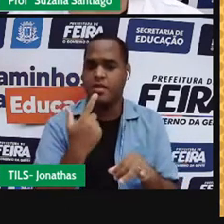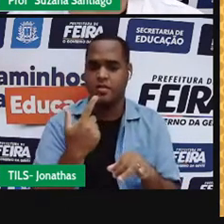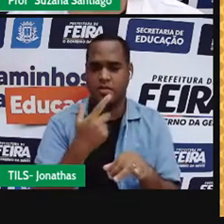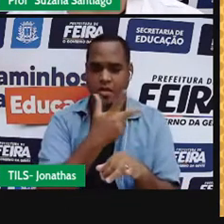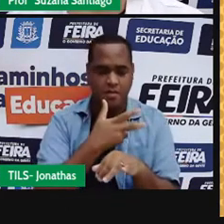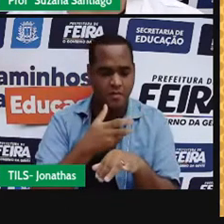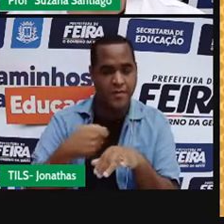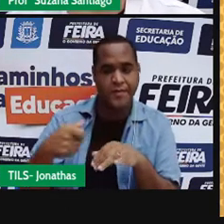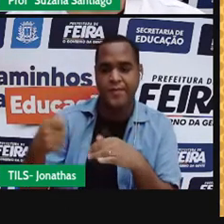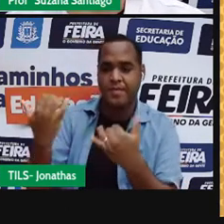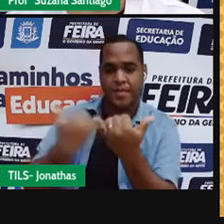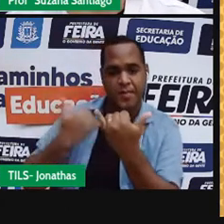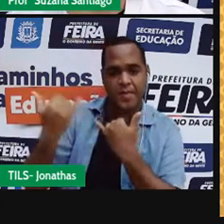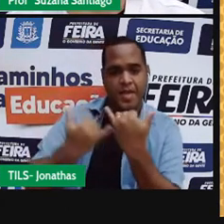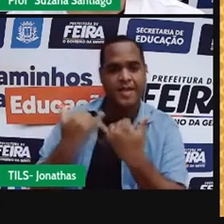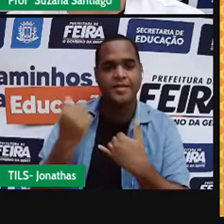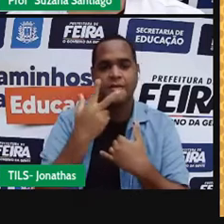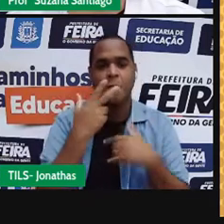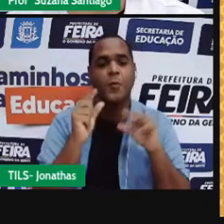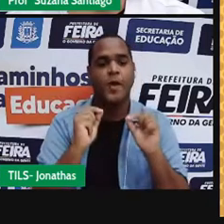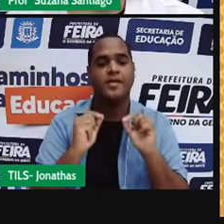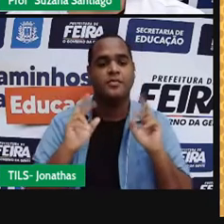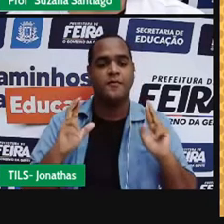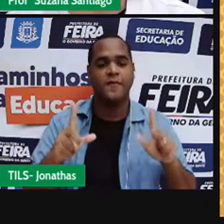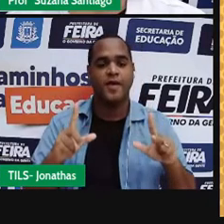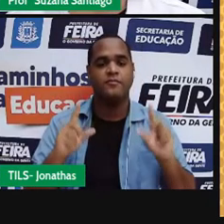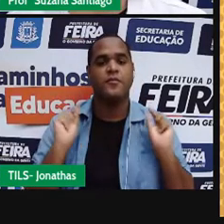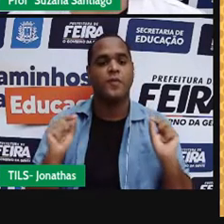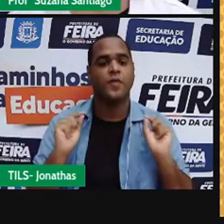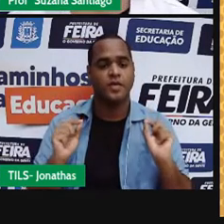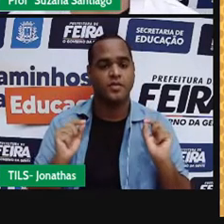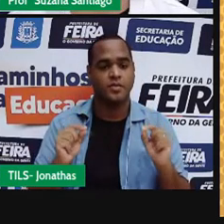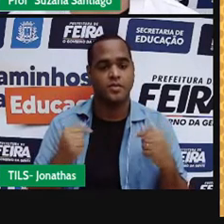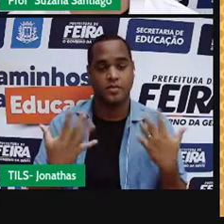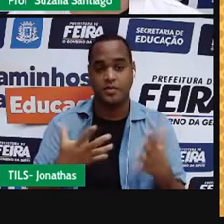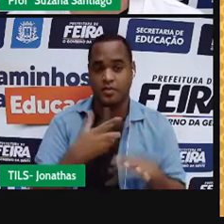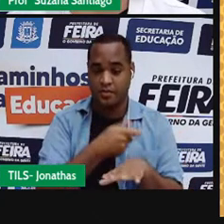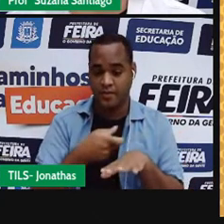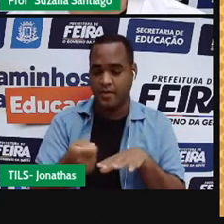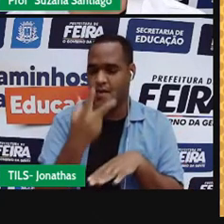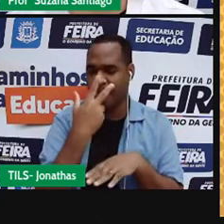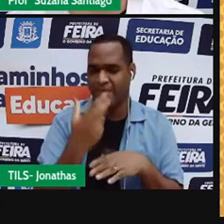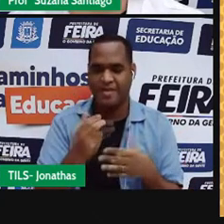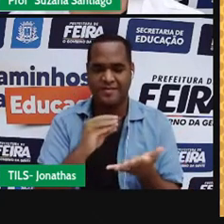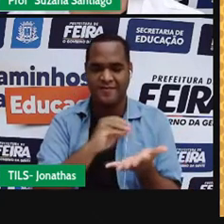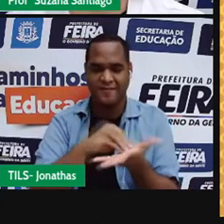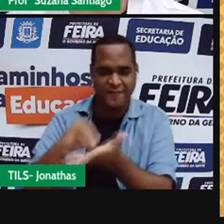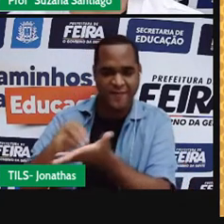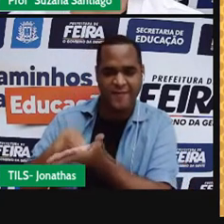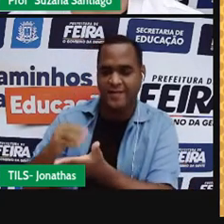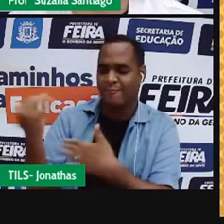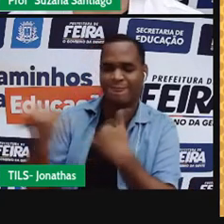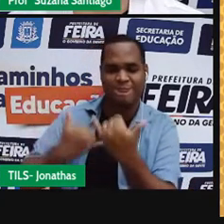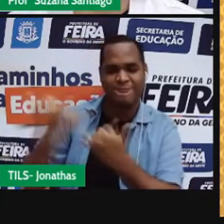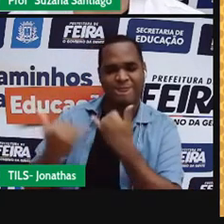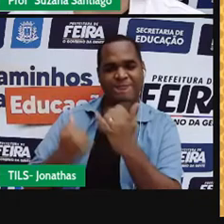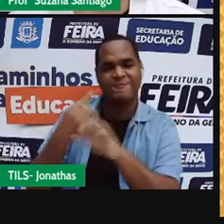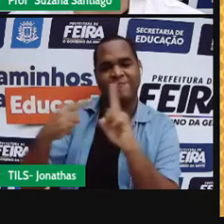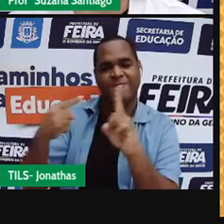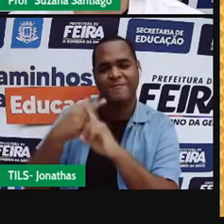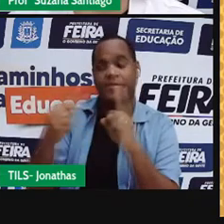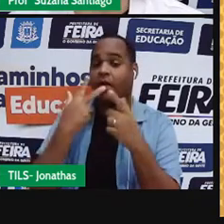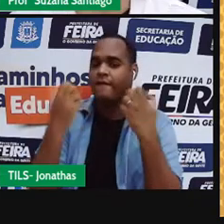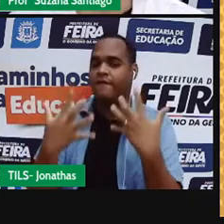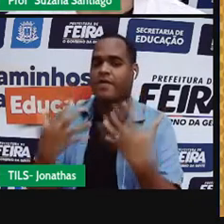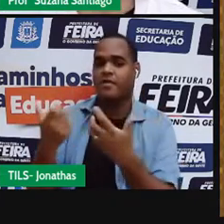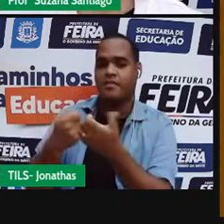desinformação, a gente já começa a diferenciar as coisas, né? Fake news é um tipo de desinformação, mas nem toda desinformação é fake news.